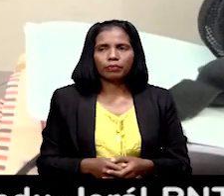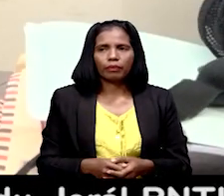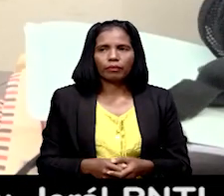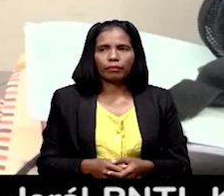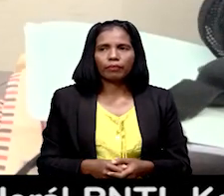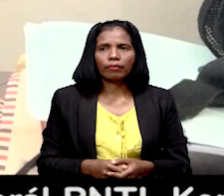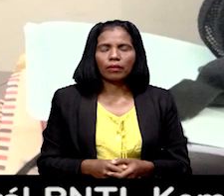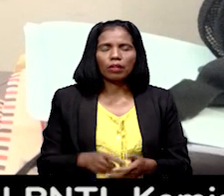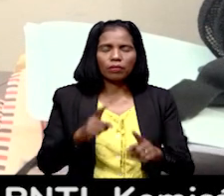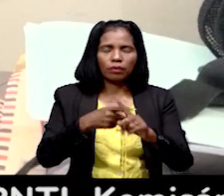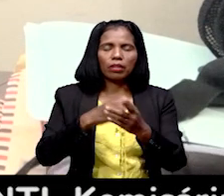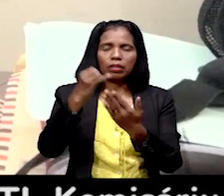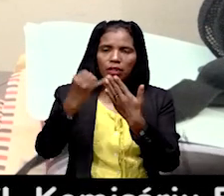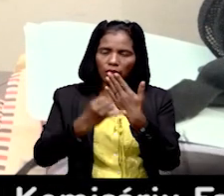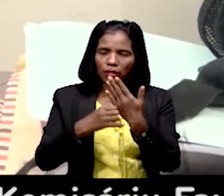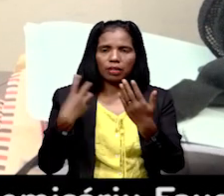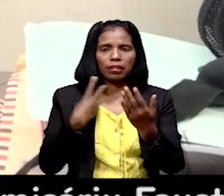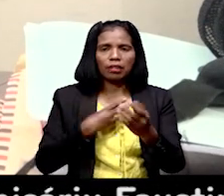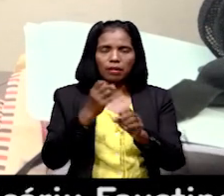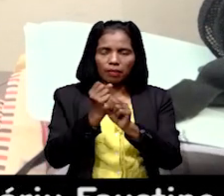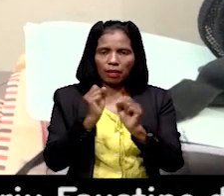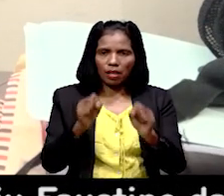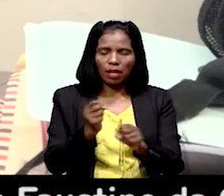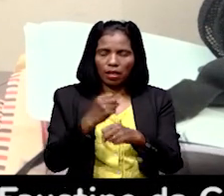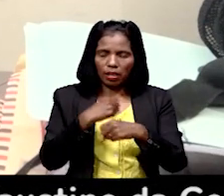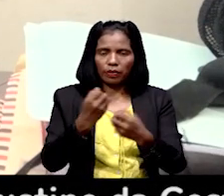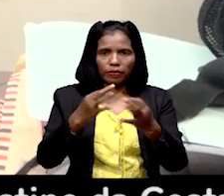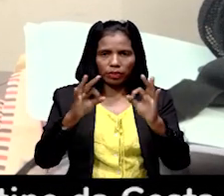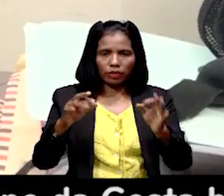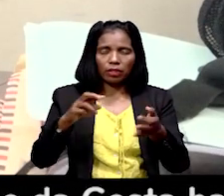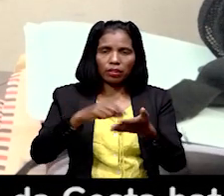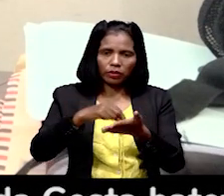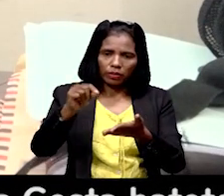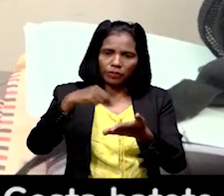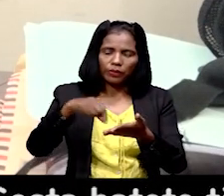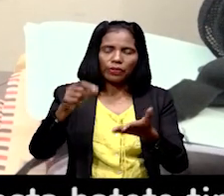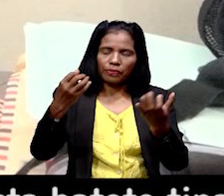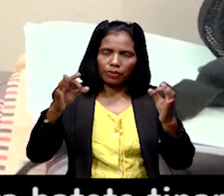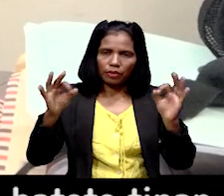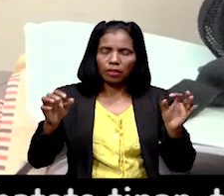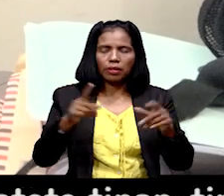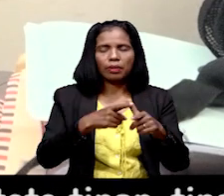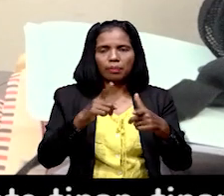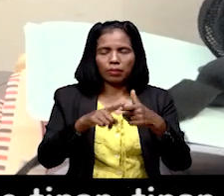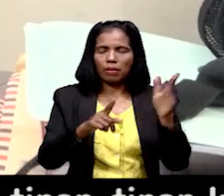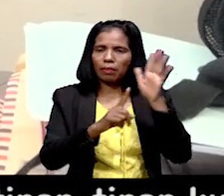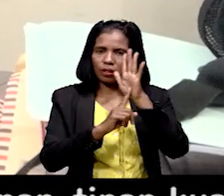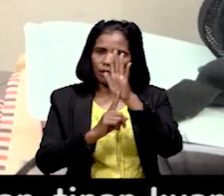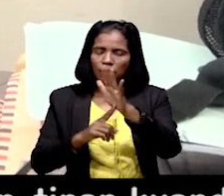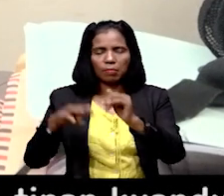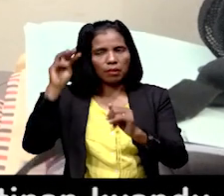né, e também finaliza, e tem a correção, vai ver, e depois e se apresenta lá e vai a Sua Excelência, a tu